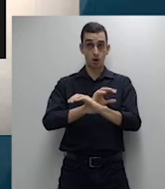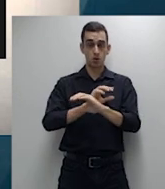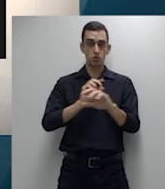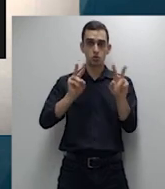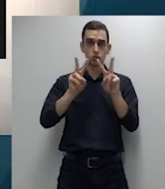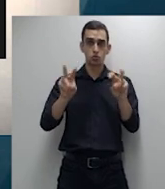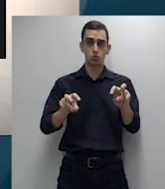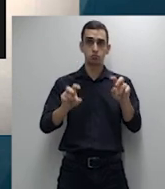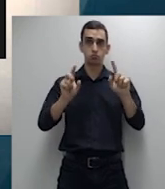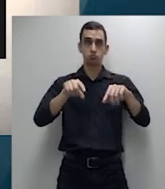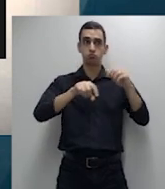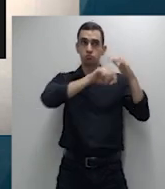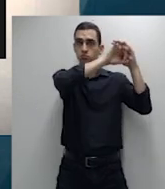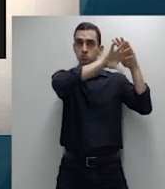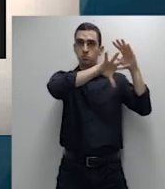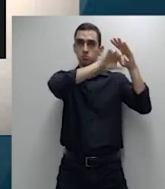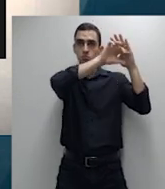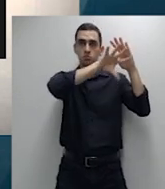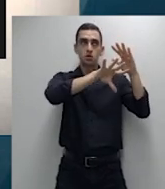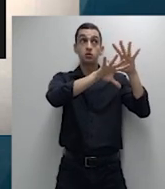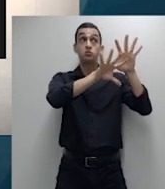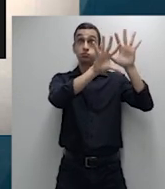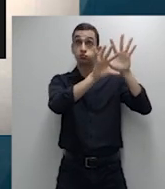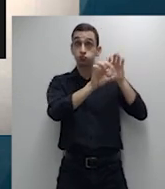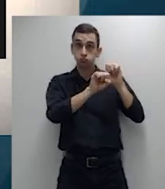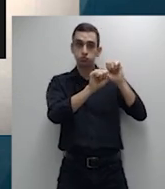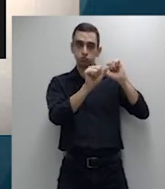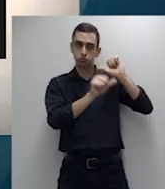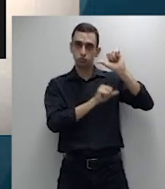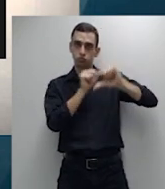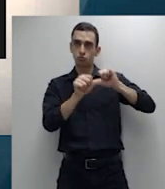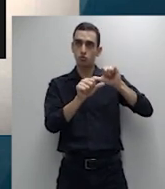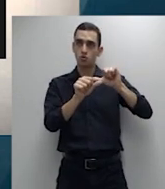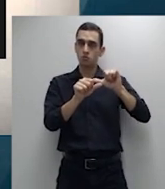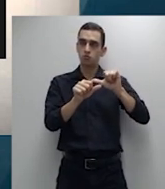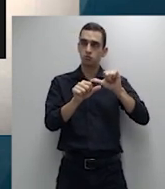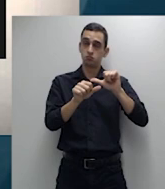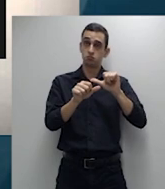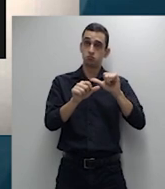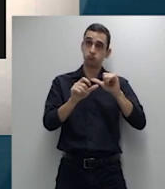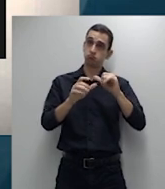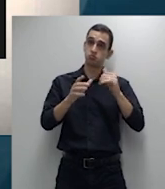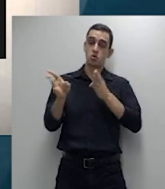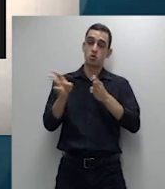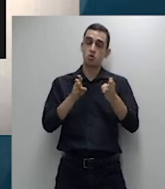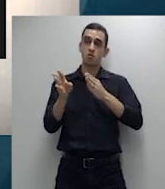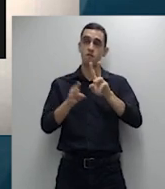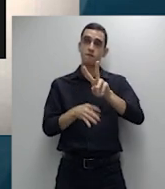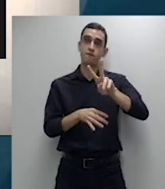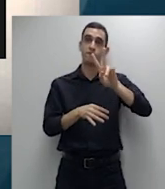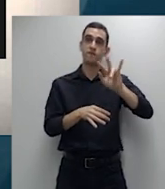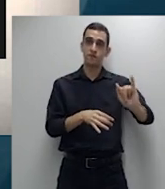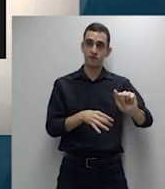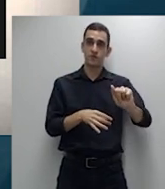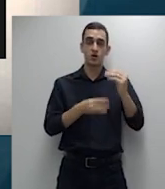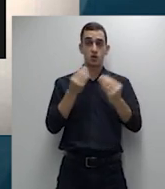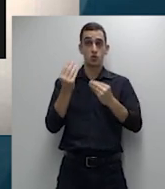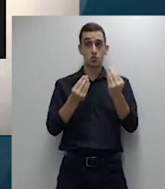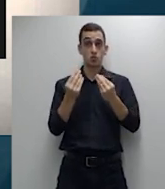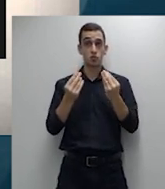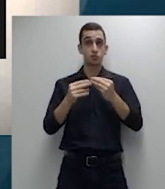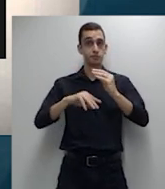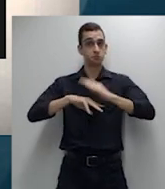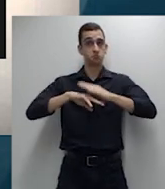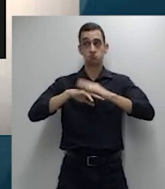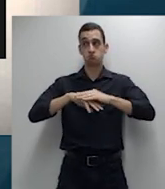trata de transferido uma mensagem de um ponto a outro do Globo e por isso ela se utiliza da atividade de